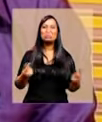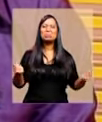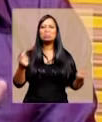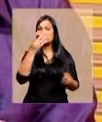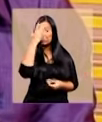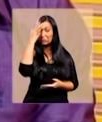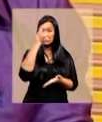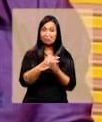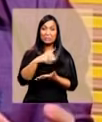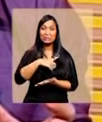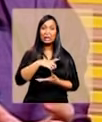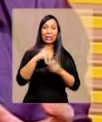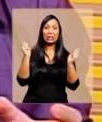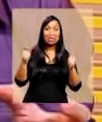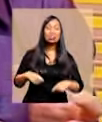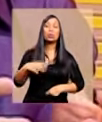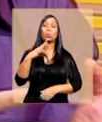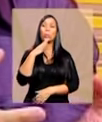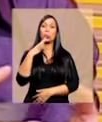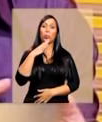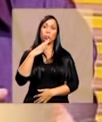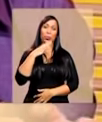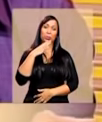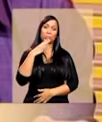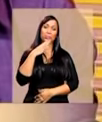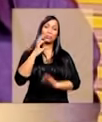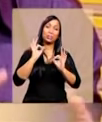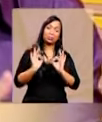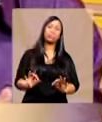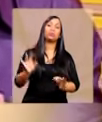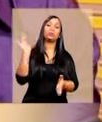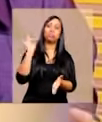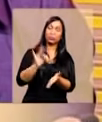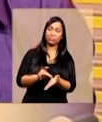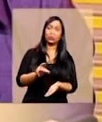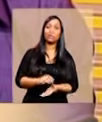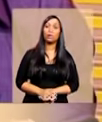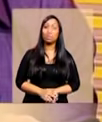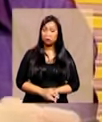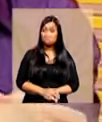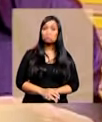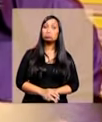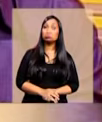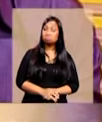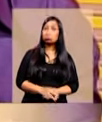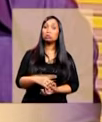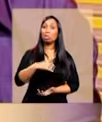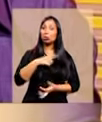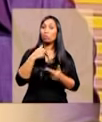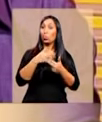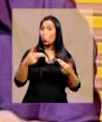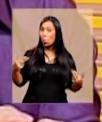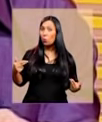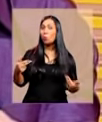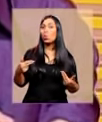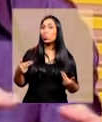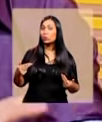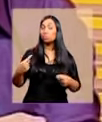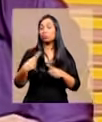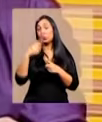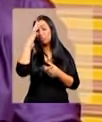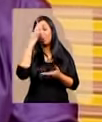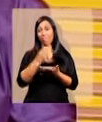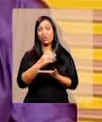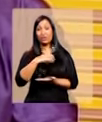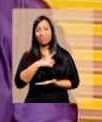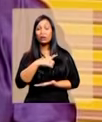que tem fé, ela possui um conhecimento pleno da verdade, de que ela tem posse, justamente porque